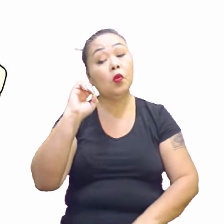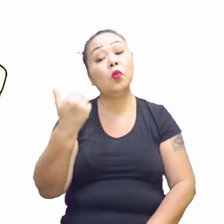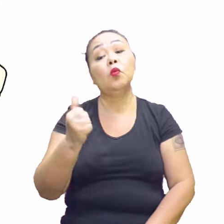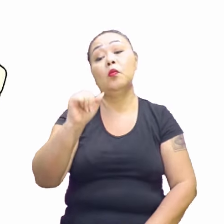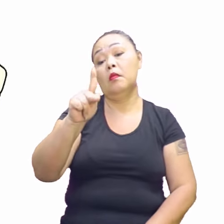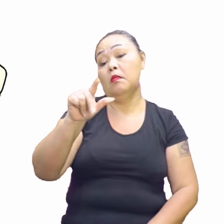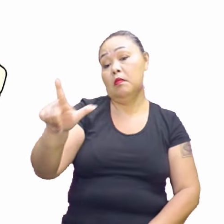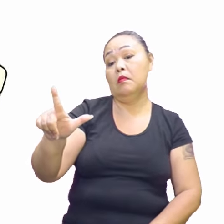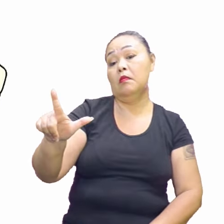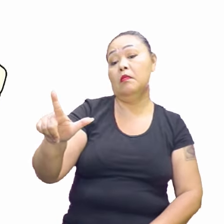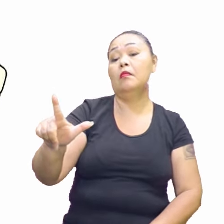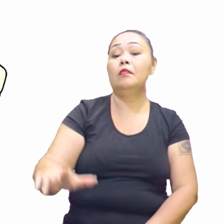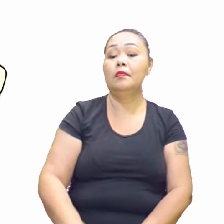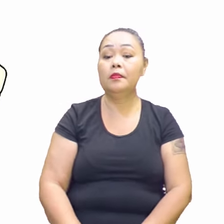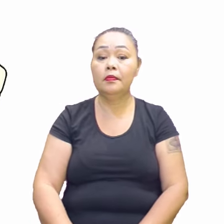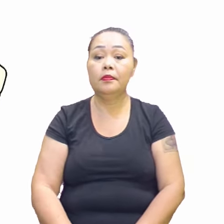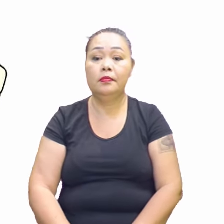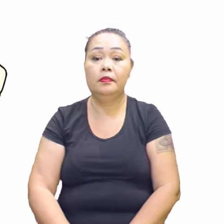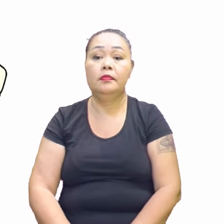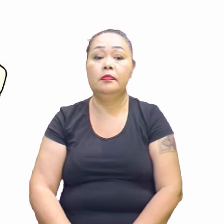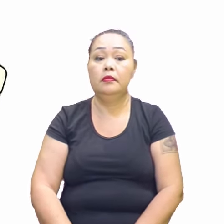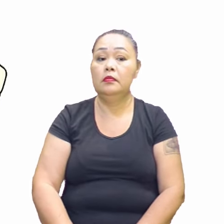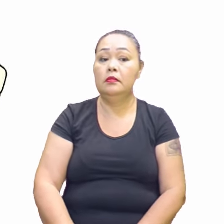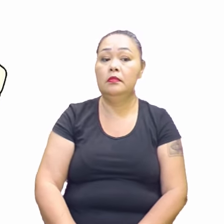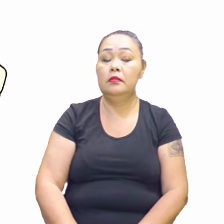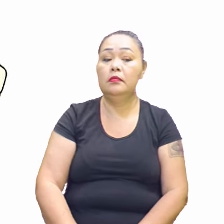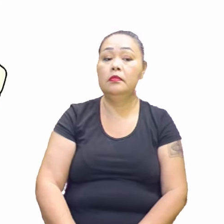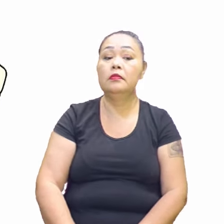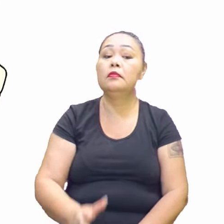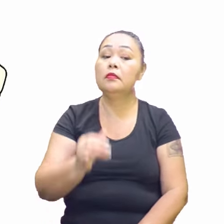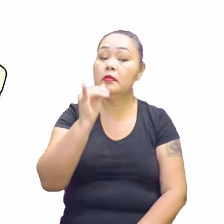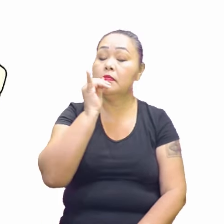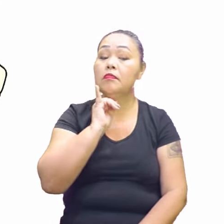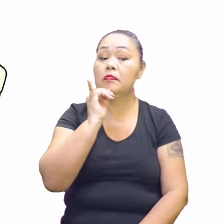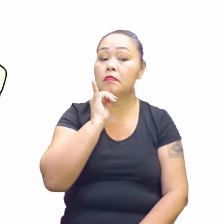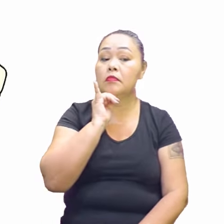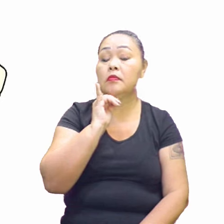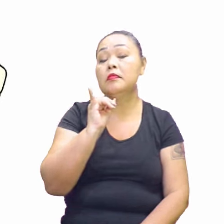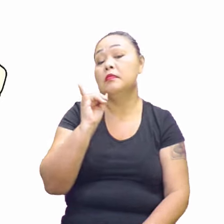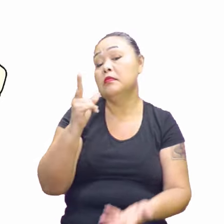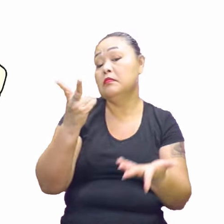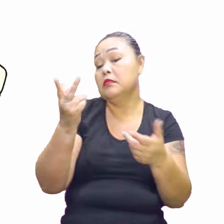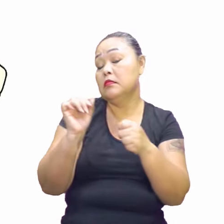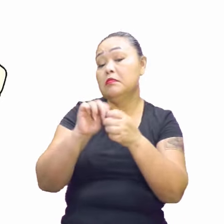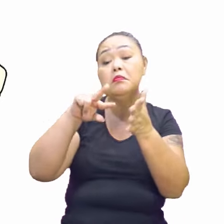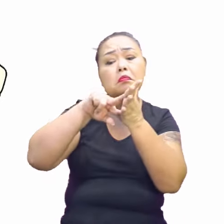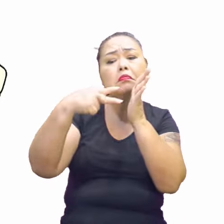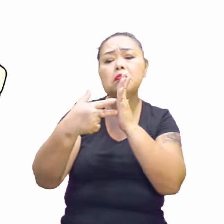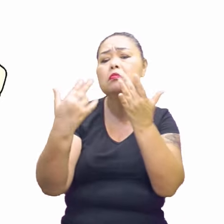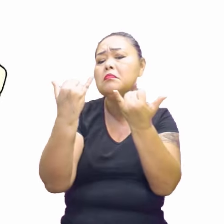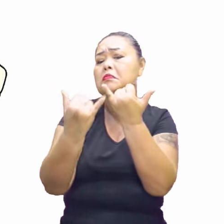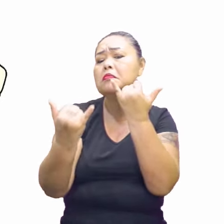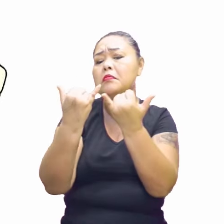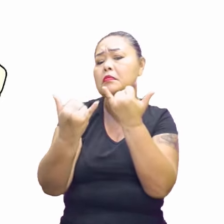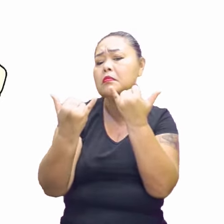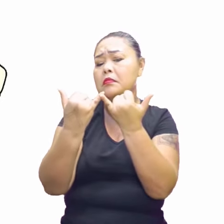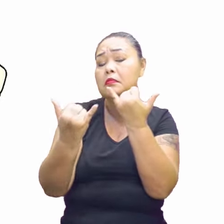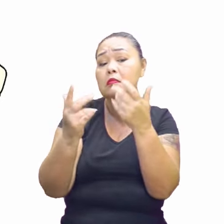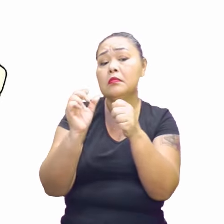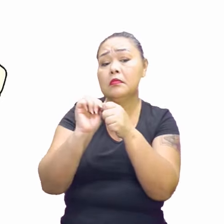singular ou ele pode ser pluralizado. Como sinônimo, ó, significados parecidos, né?